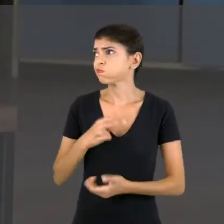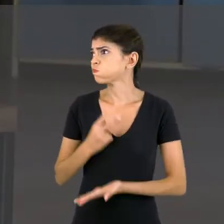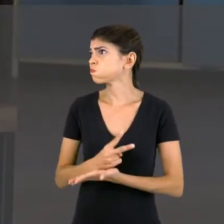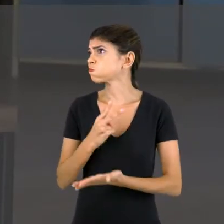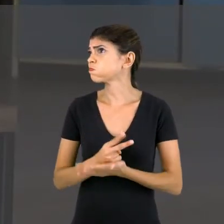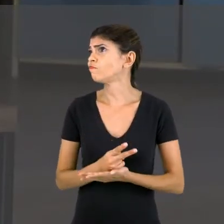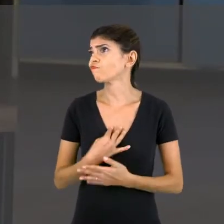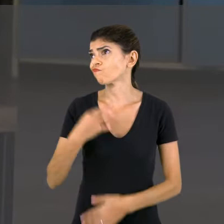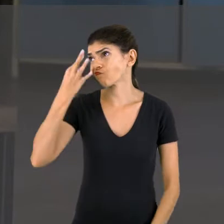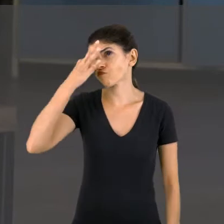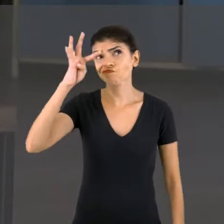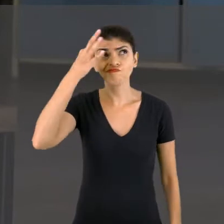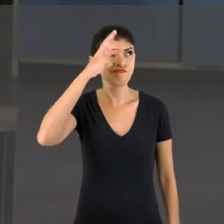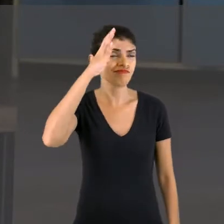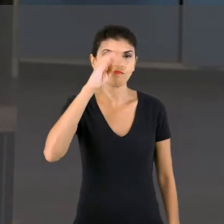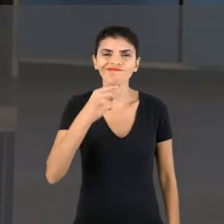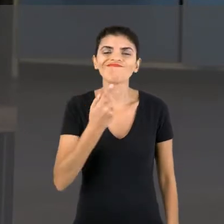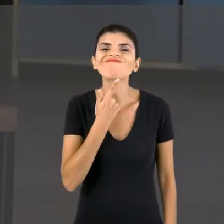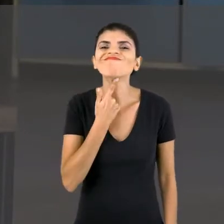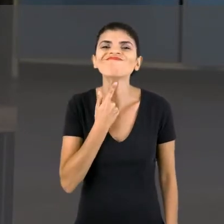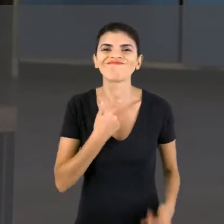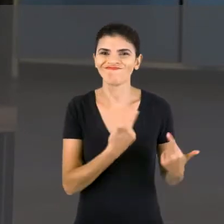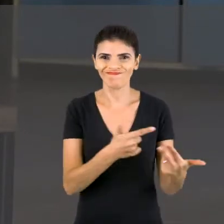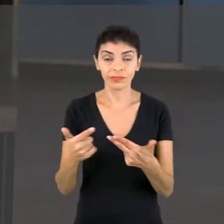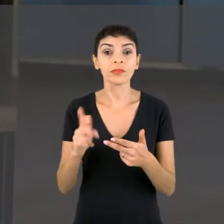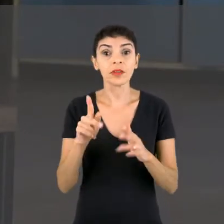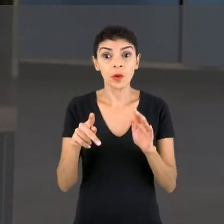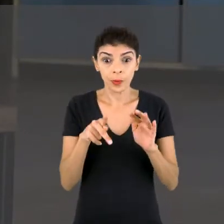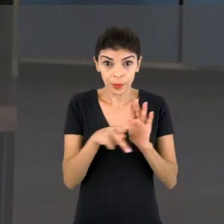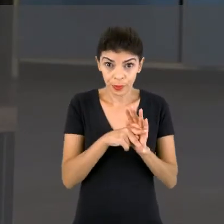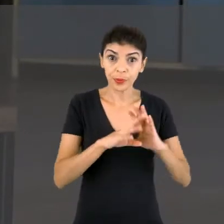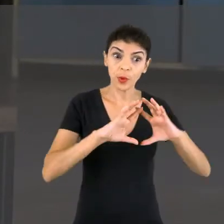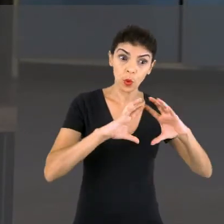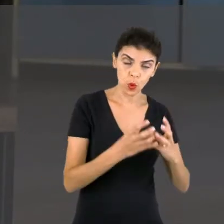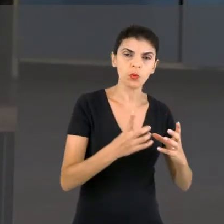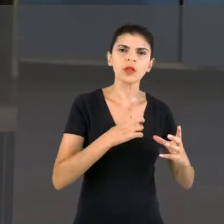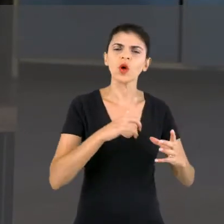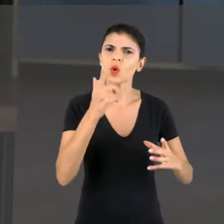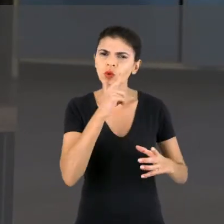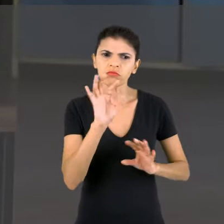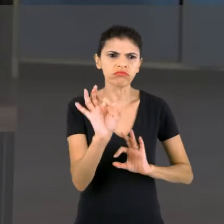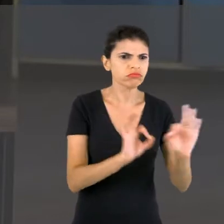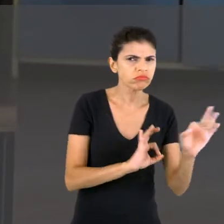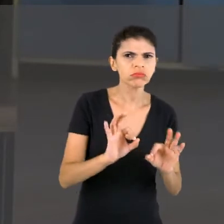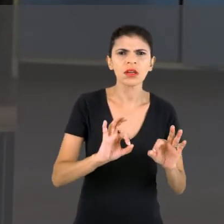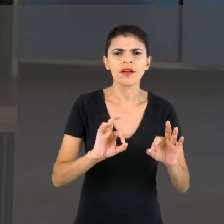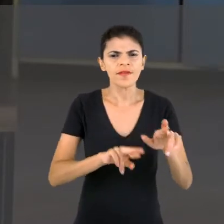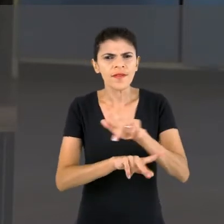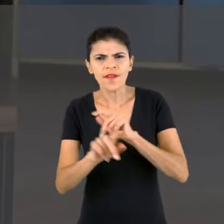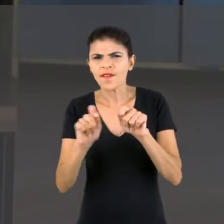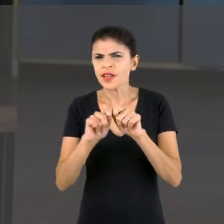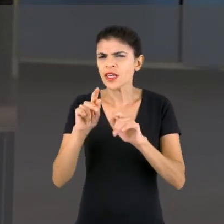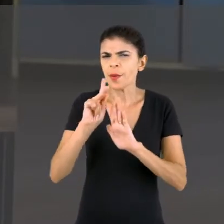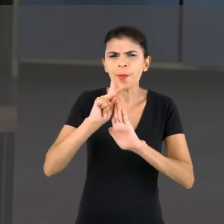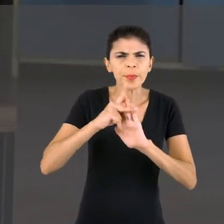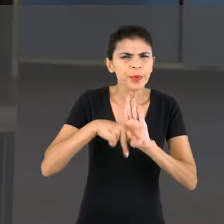em um lugar que eu não me sinto tão potente, não me sinto tão realizado. Então, a não ser que a companhia tenha uma gestão que consiga ser muito múltipla,